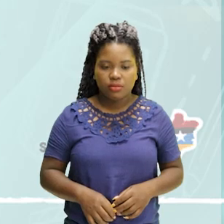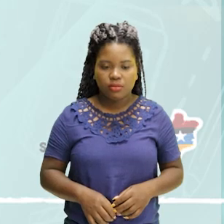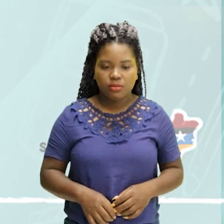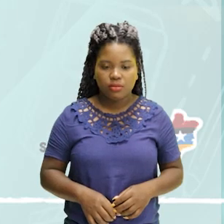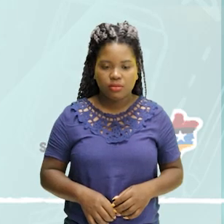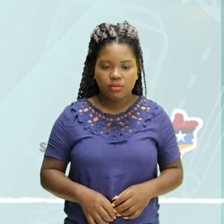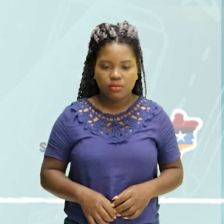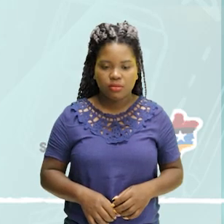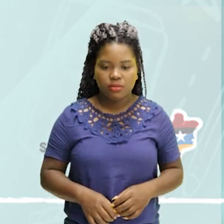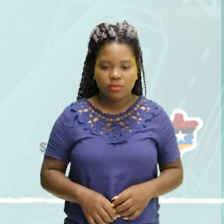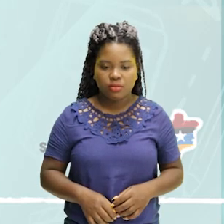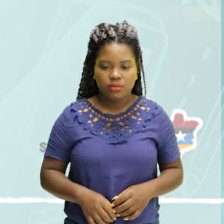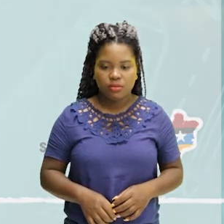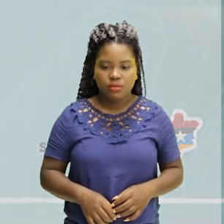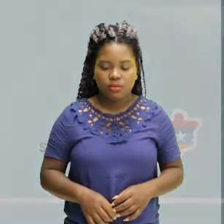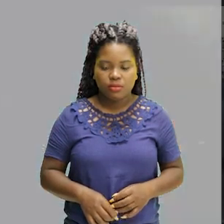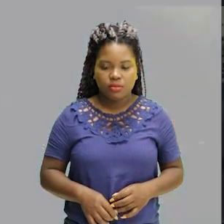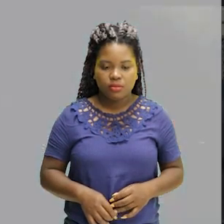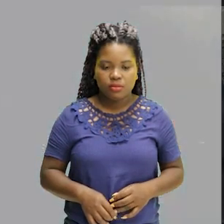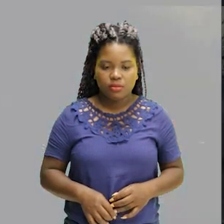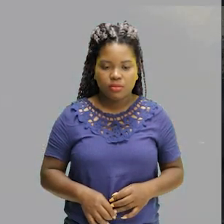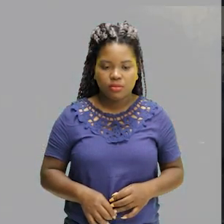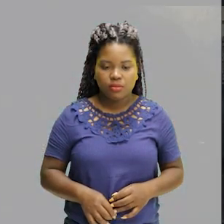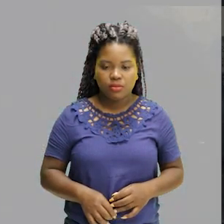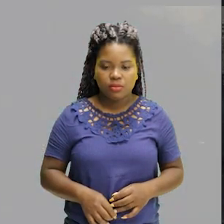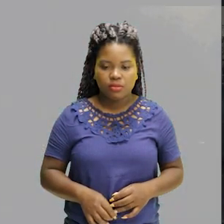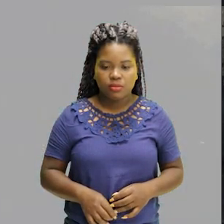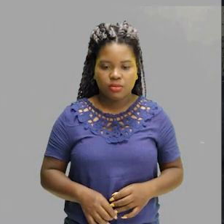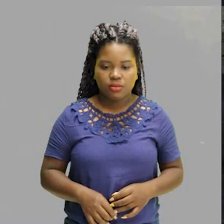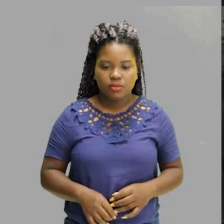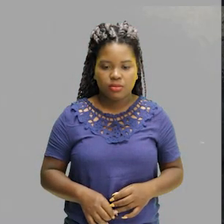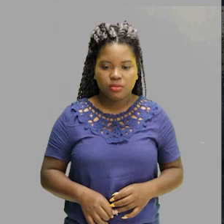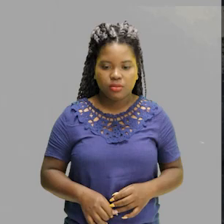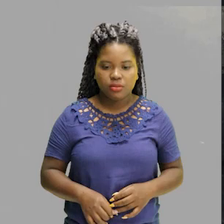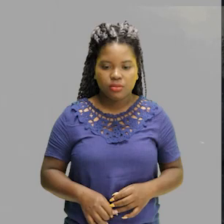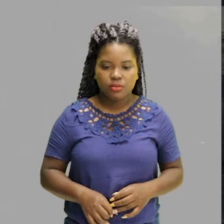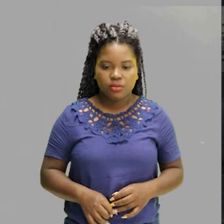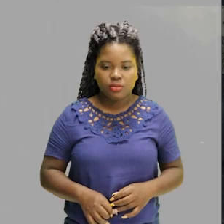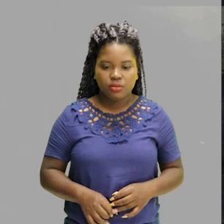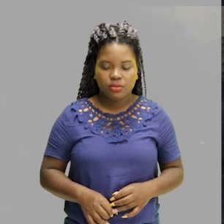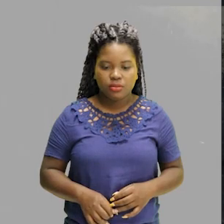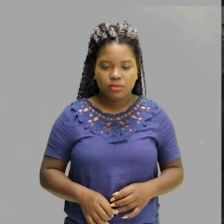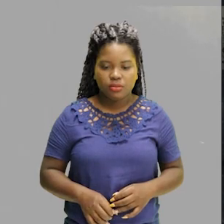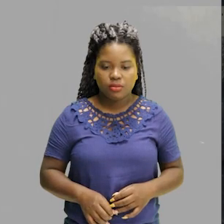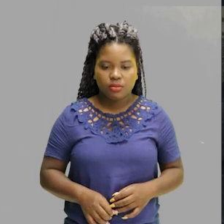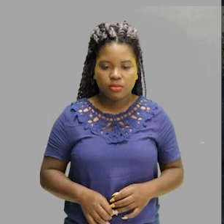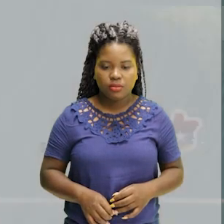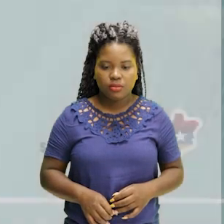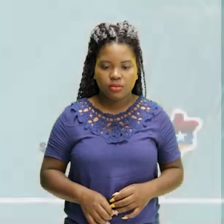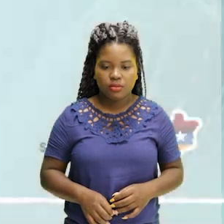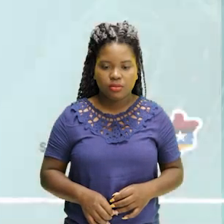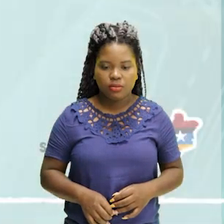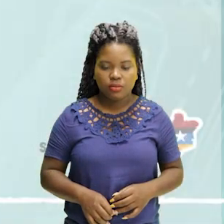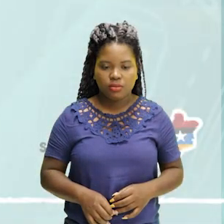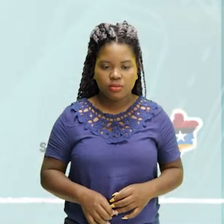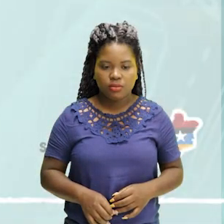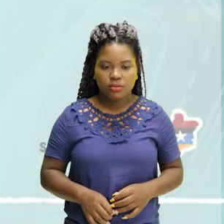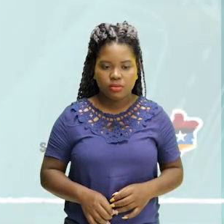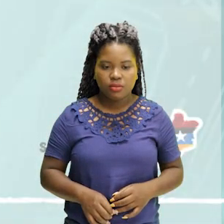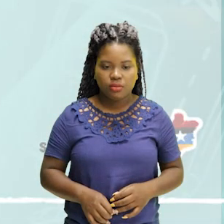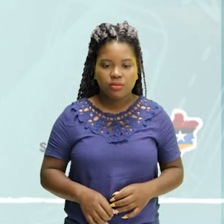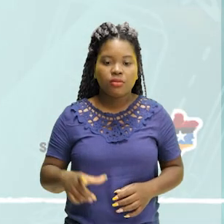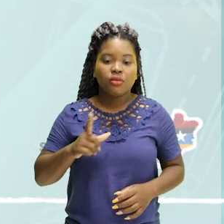Oberarmegal, Baviera, na Alemanha, em Nova Jerusalém, em Pernambuco, aqui no Brasil, tá? Todo mundo conhece. Aqui eu tenho